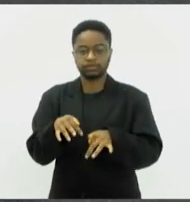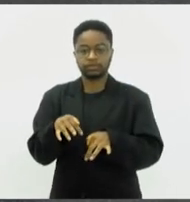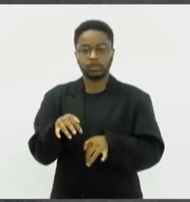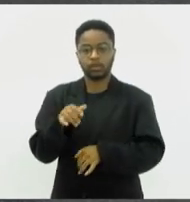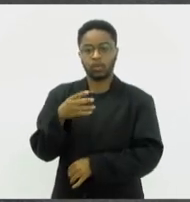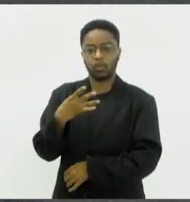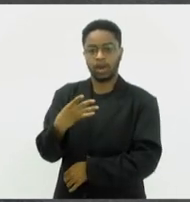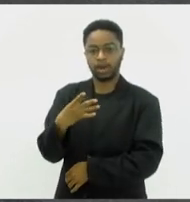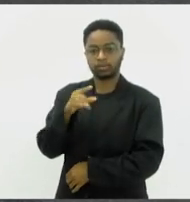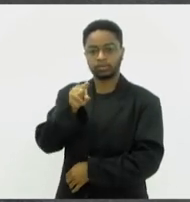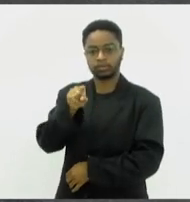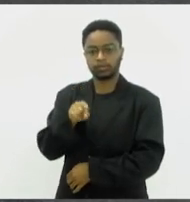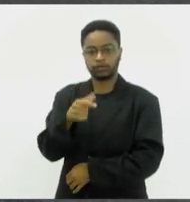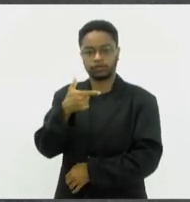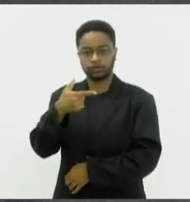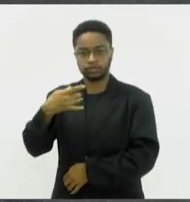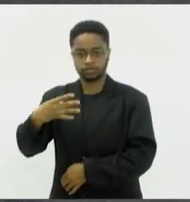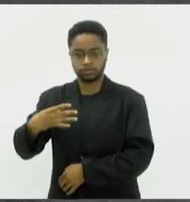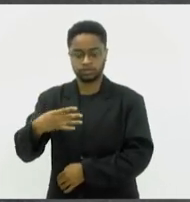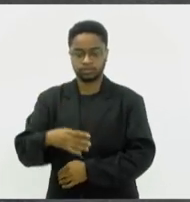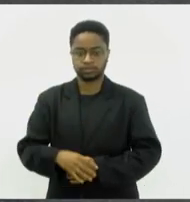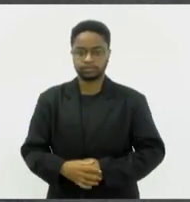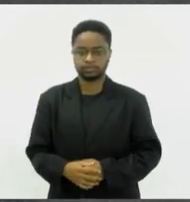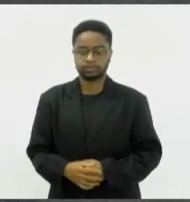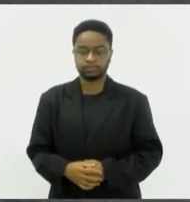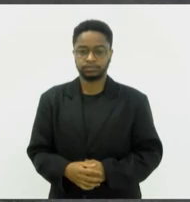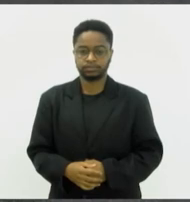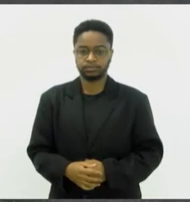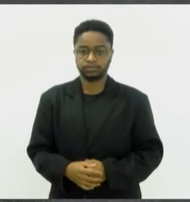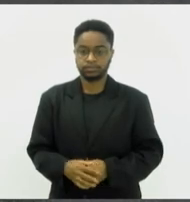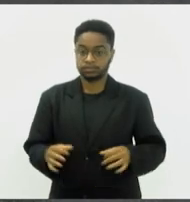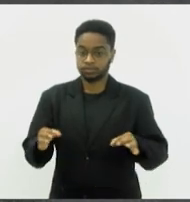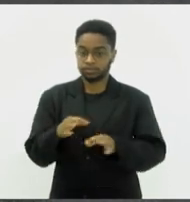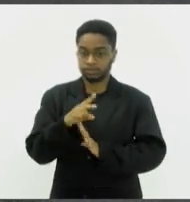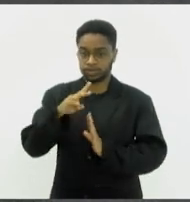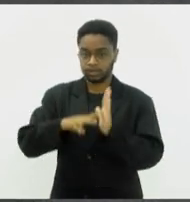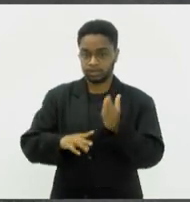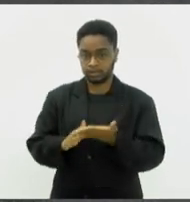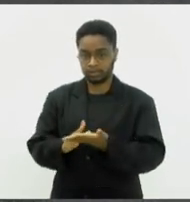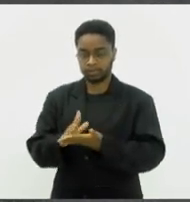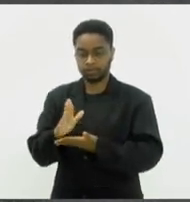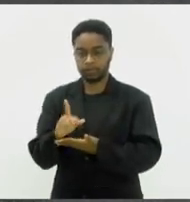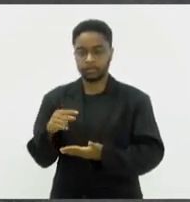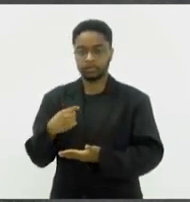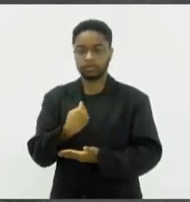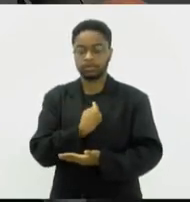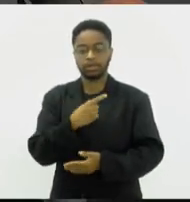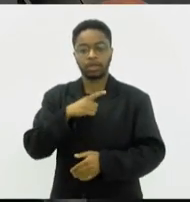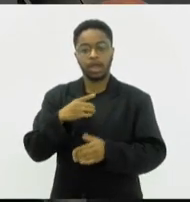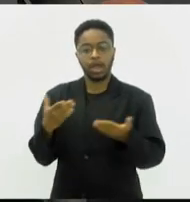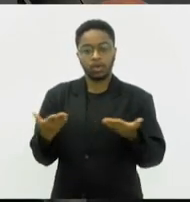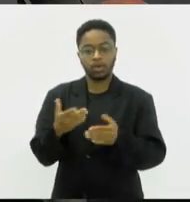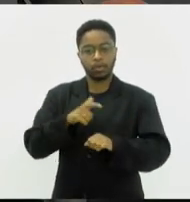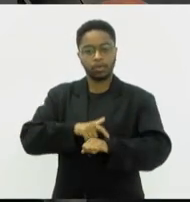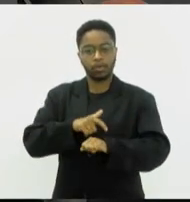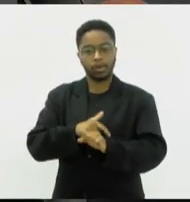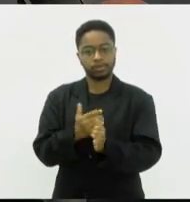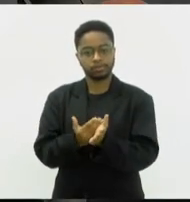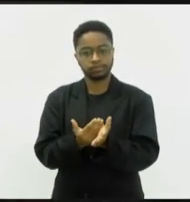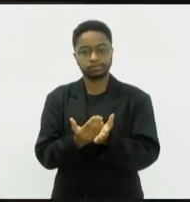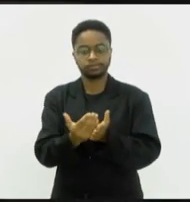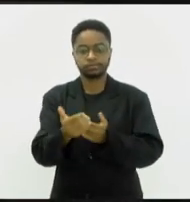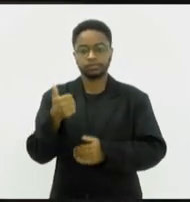horas e 24 minutos. Lida e aprovada a ata, passa-se ao expediente inicial.